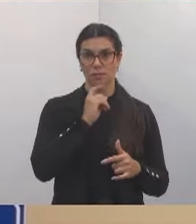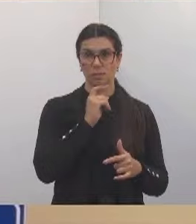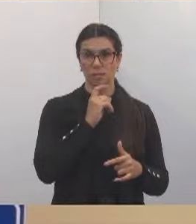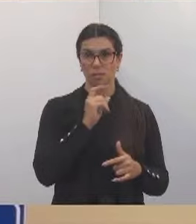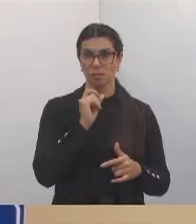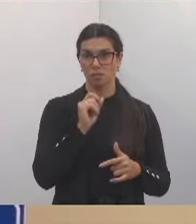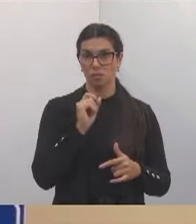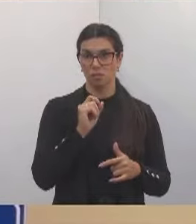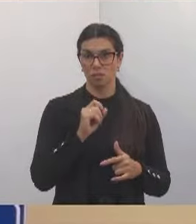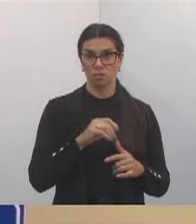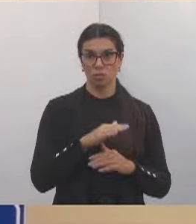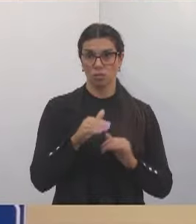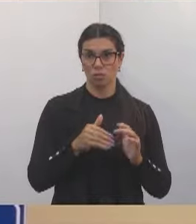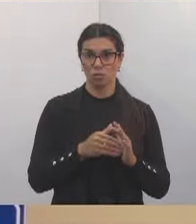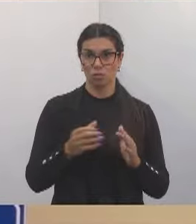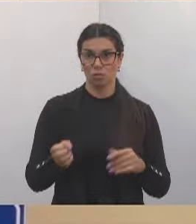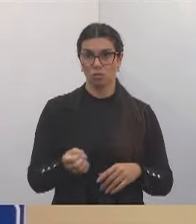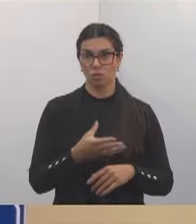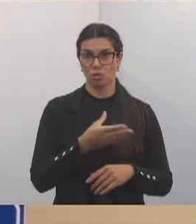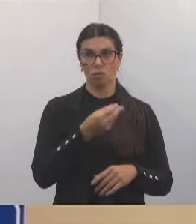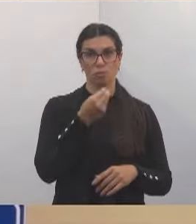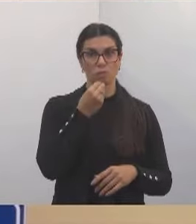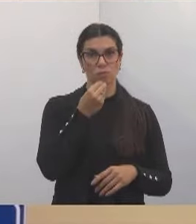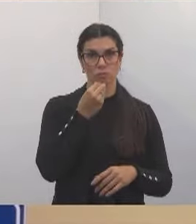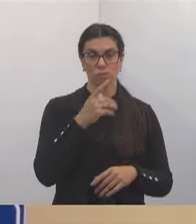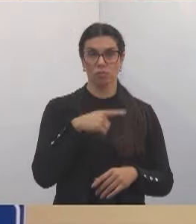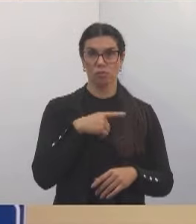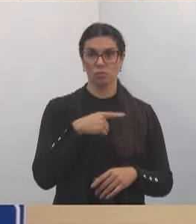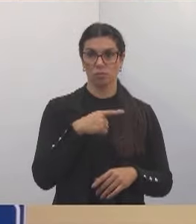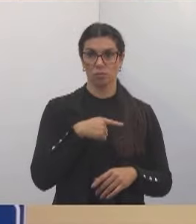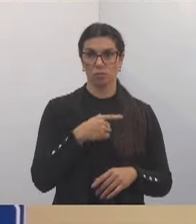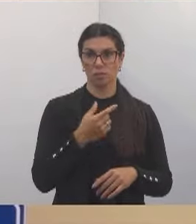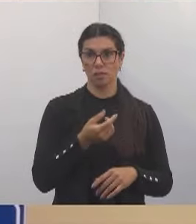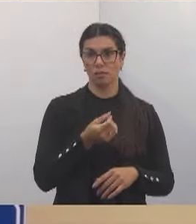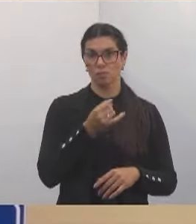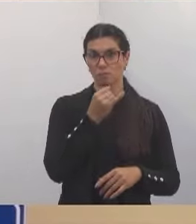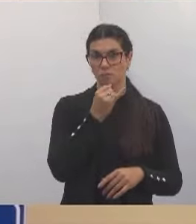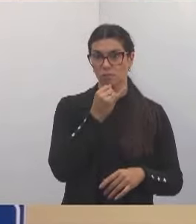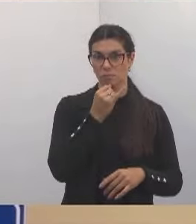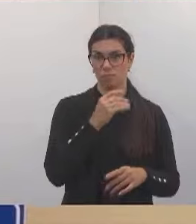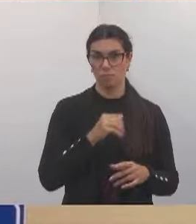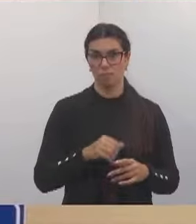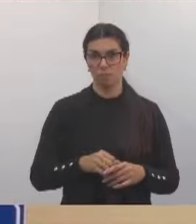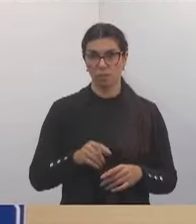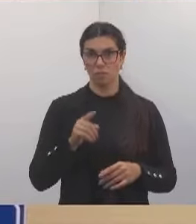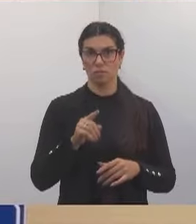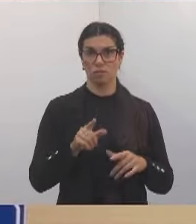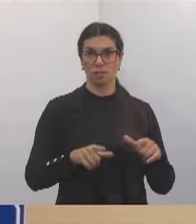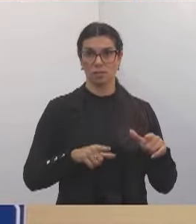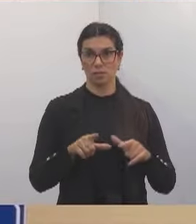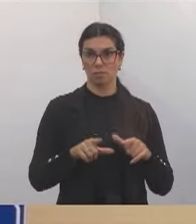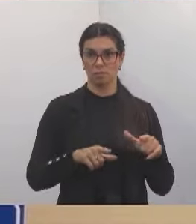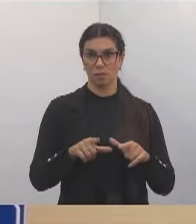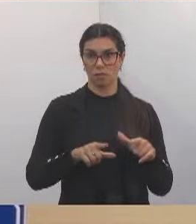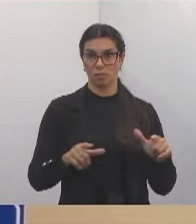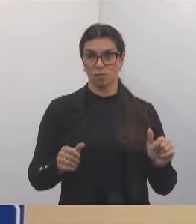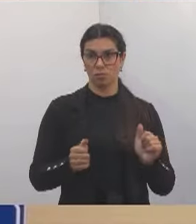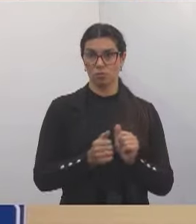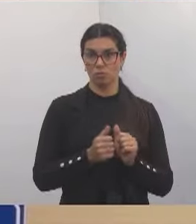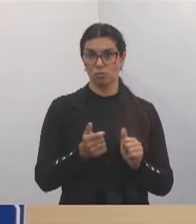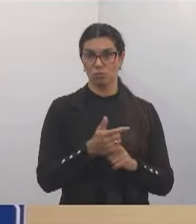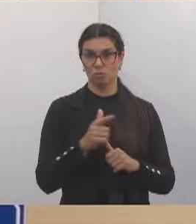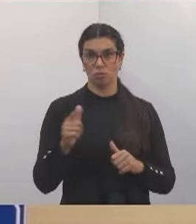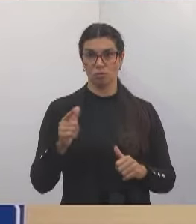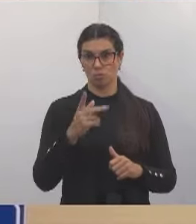todo mundo tem uma nova oportunidade. Você vê, é a mesma coisa, vou fazer uma analogia, você está trabalhando para alguém que está, por exemplo,